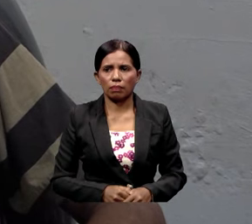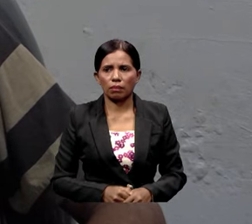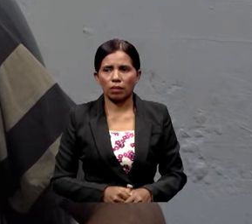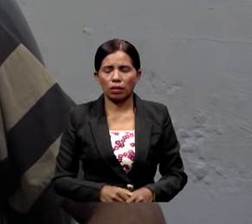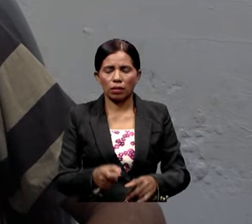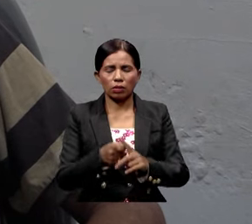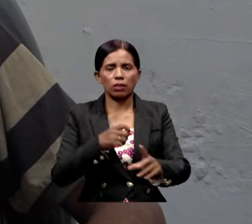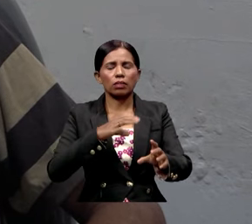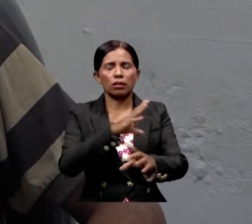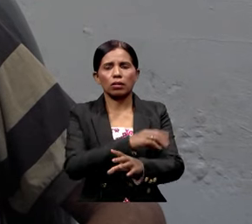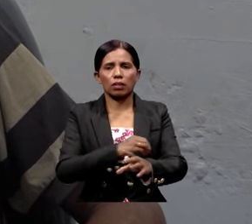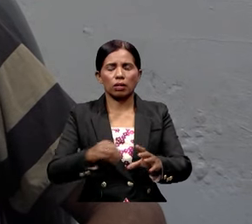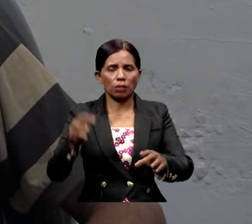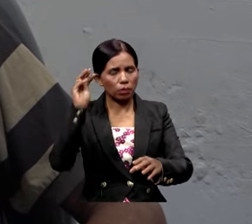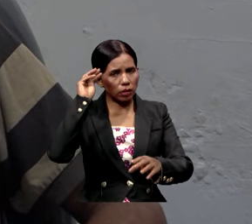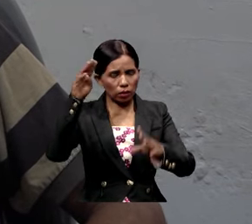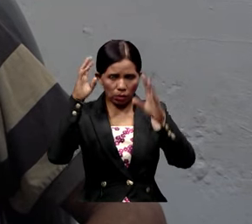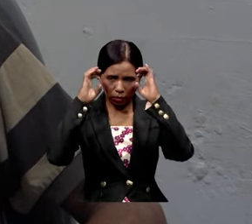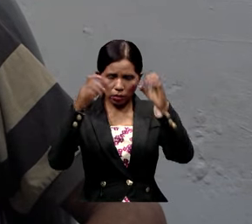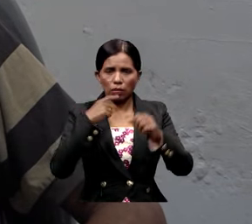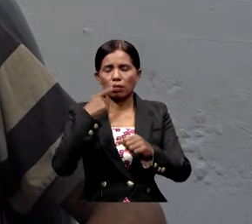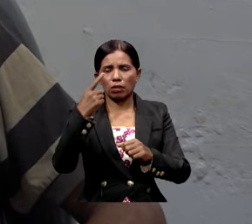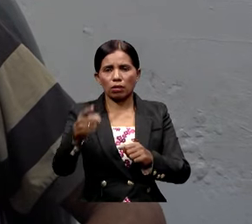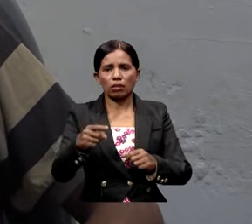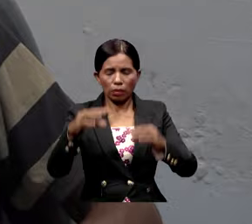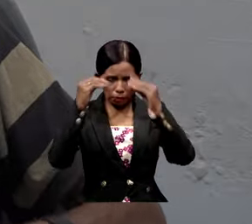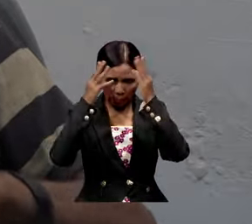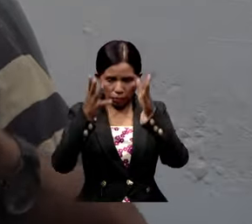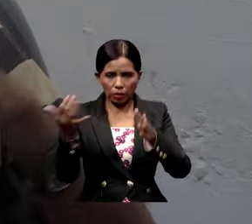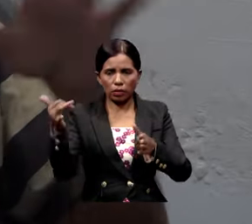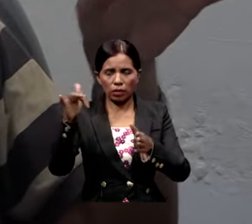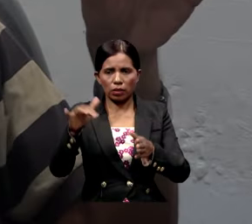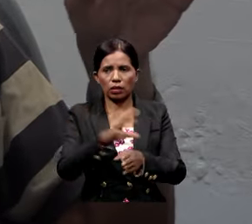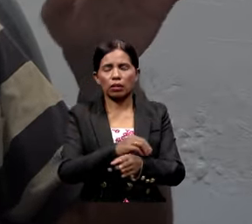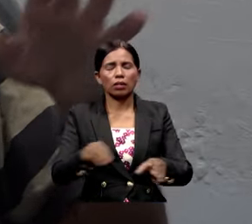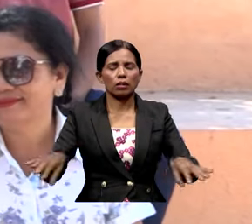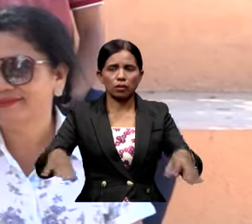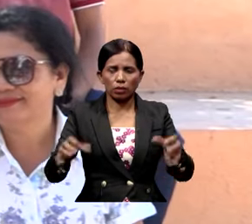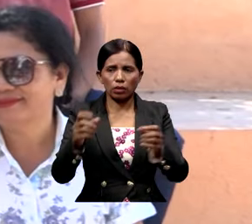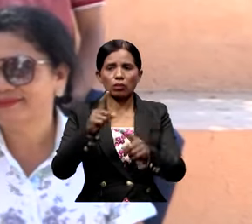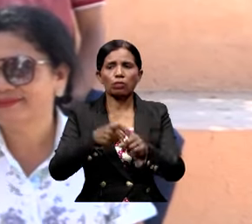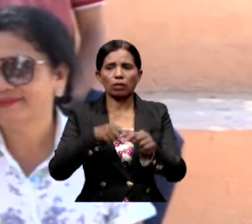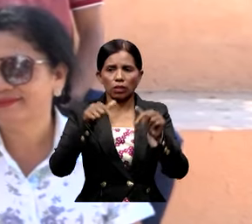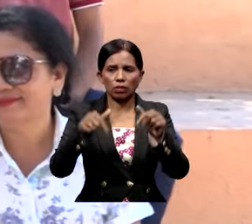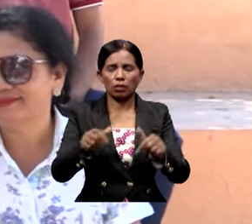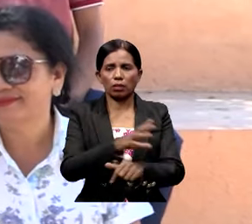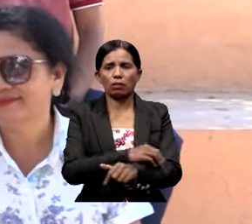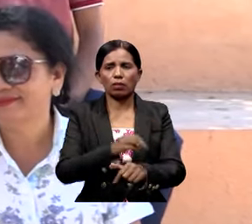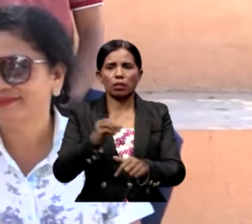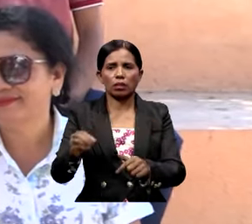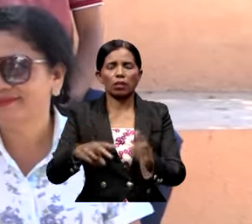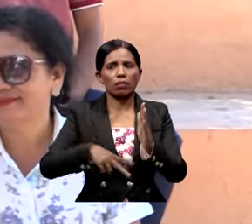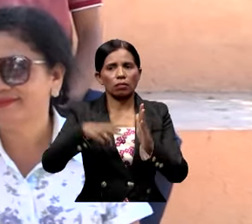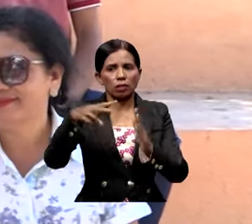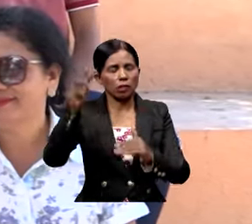husi comunicado imprensa Ministério Educação hateten professor Siranebe contrato remata iha fim fulane bele concorre iha vaga